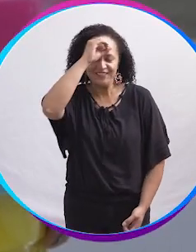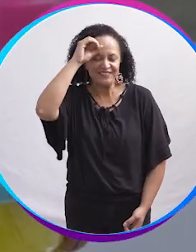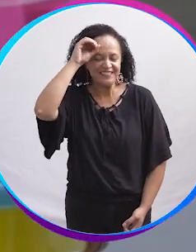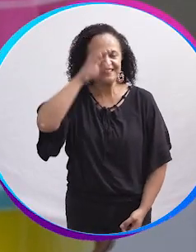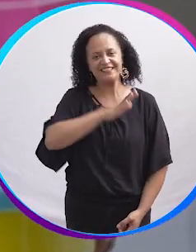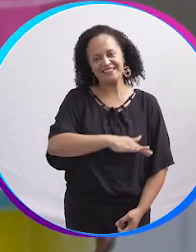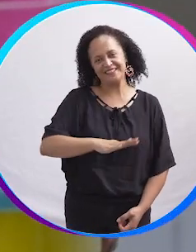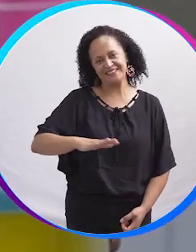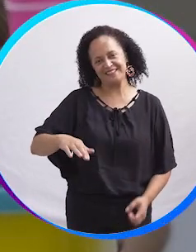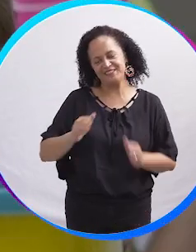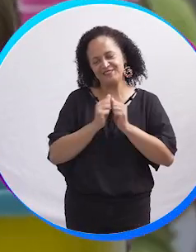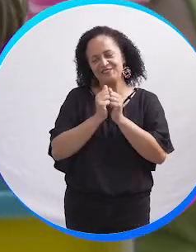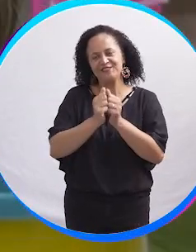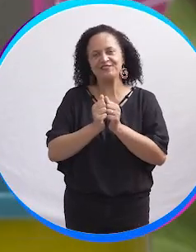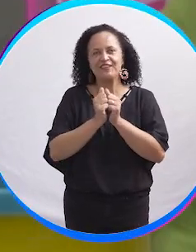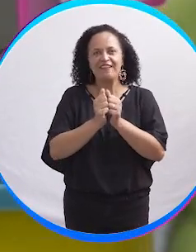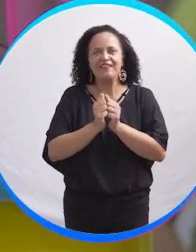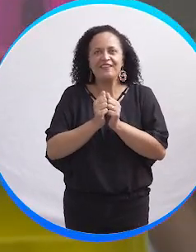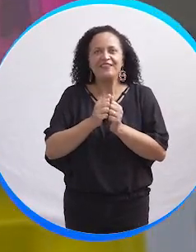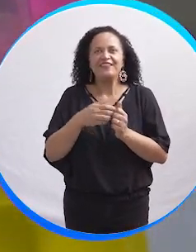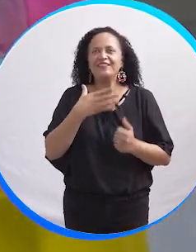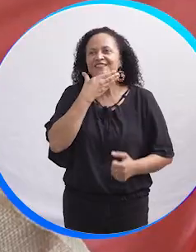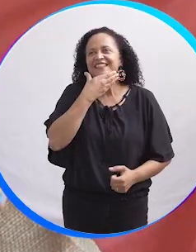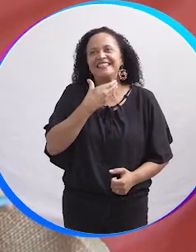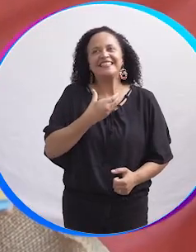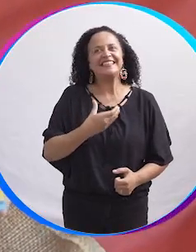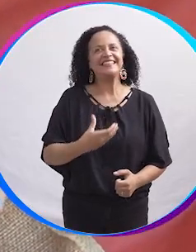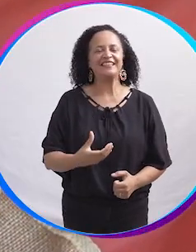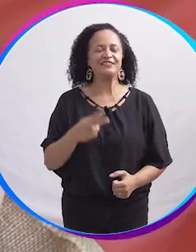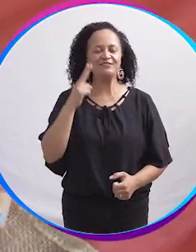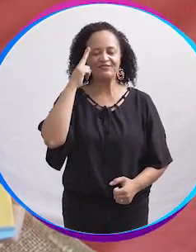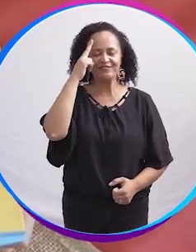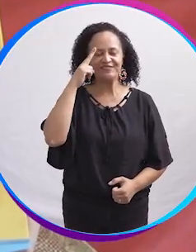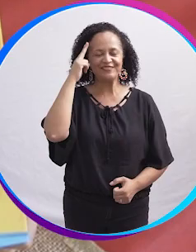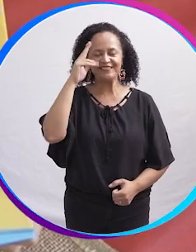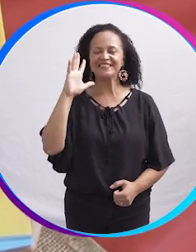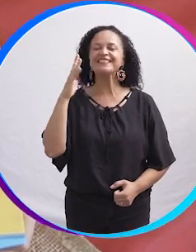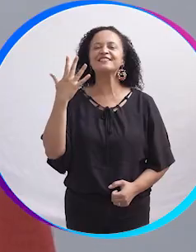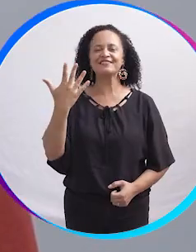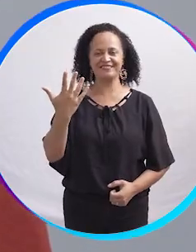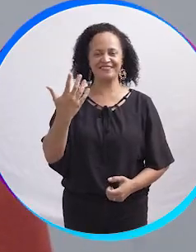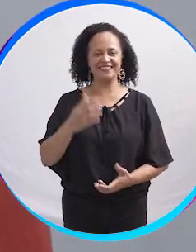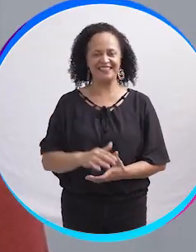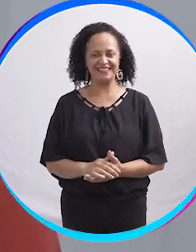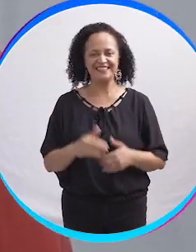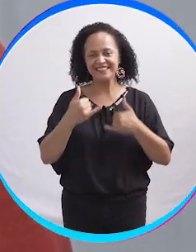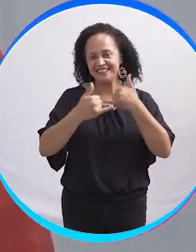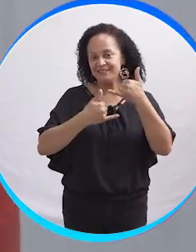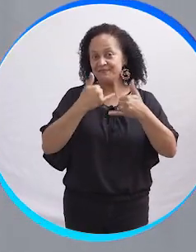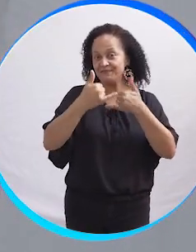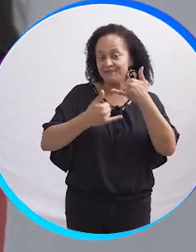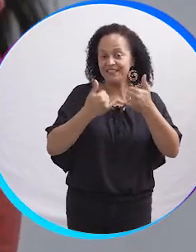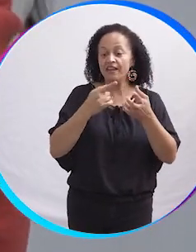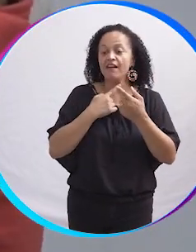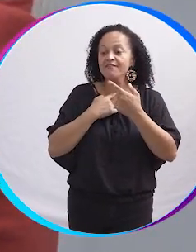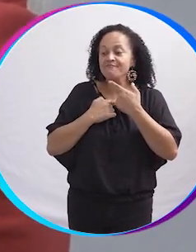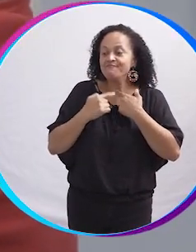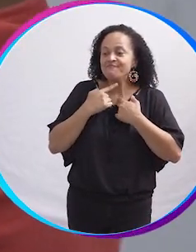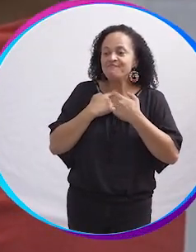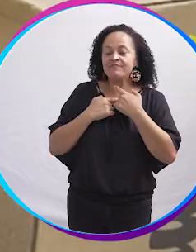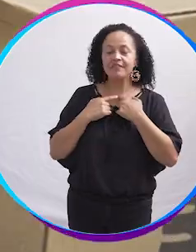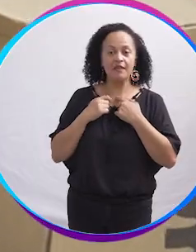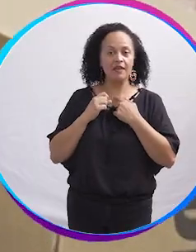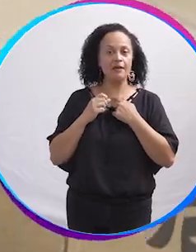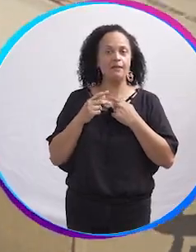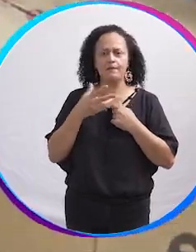A inocência das crianças junto à magia de Natal torna sonhos realidade. O brinquedo tão